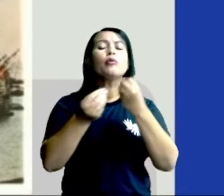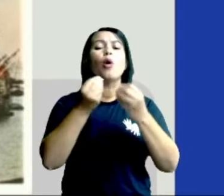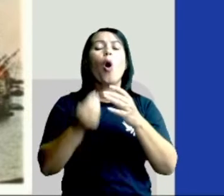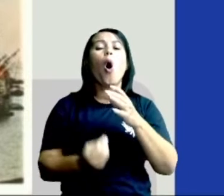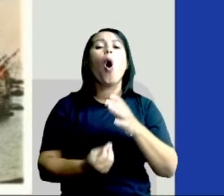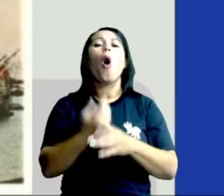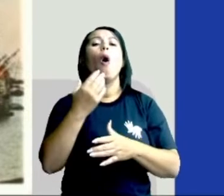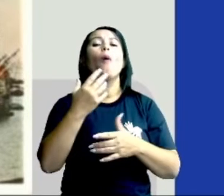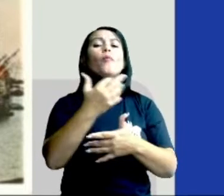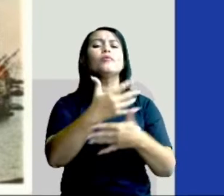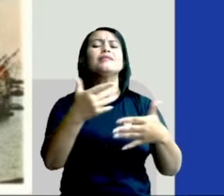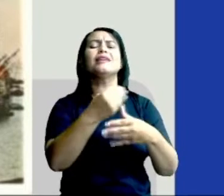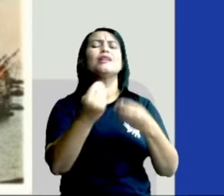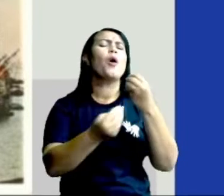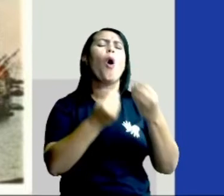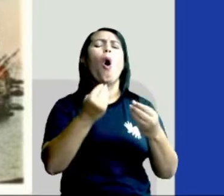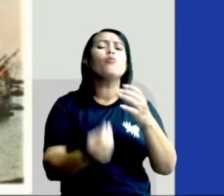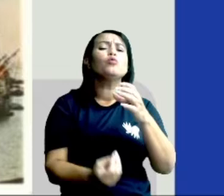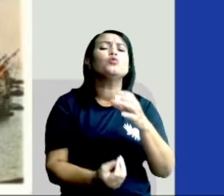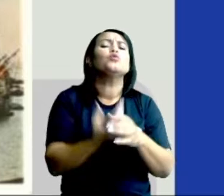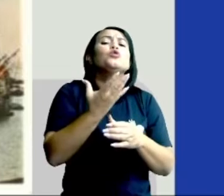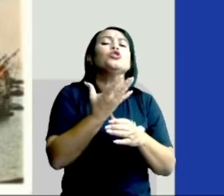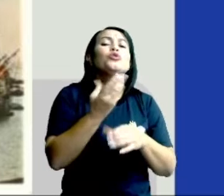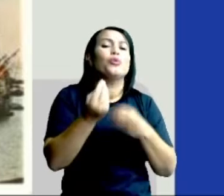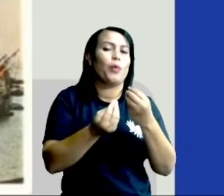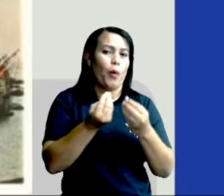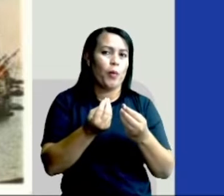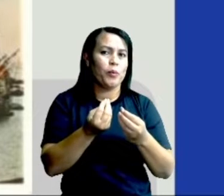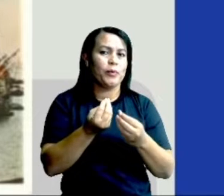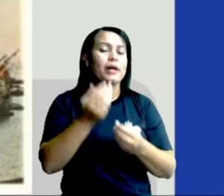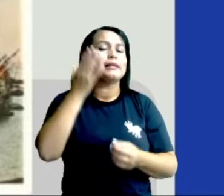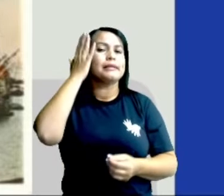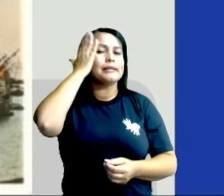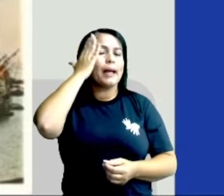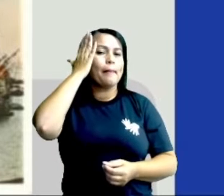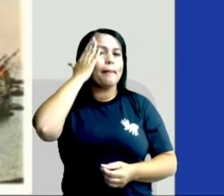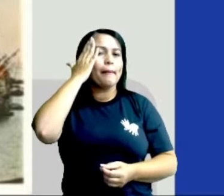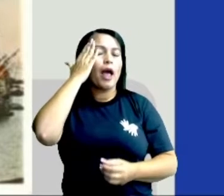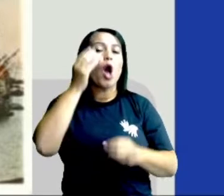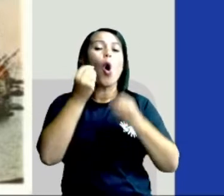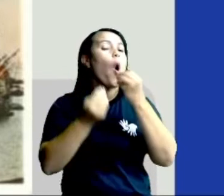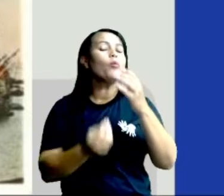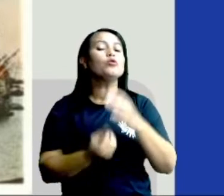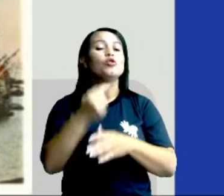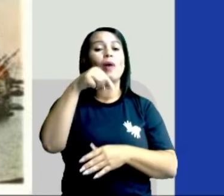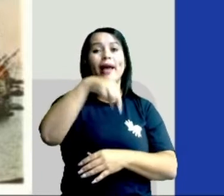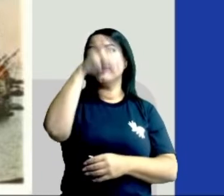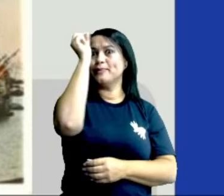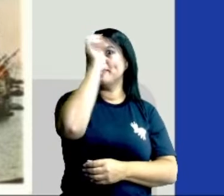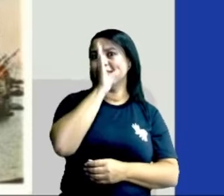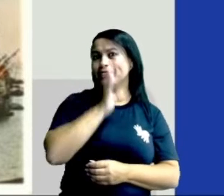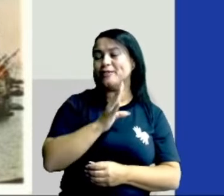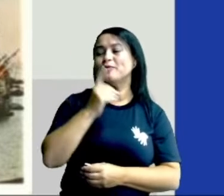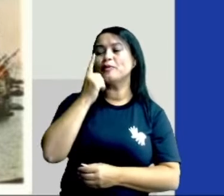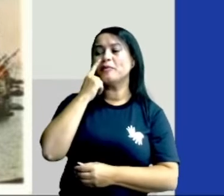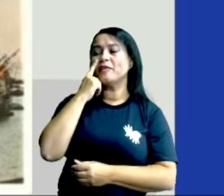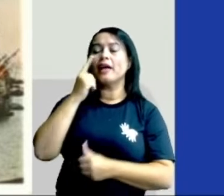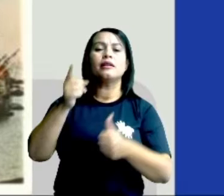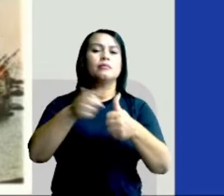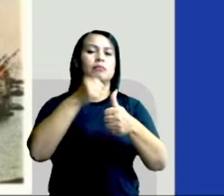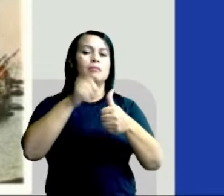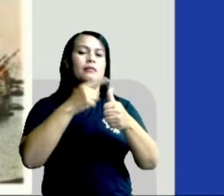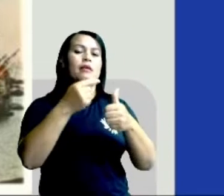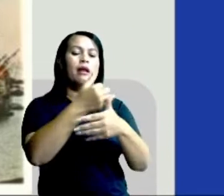da cidade. Como é que a cidade surgiu? Né? Primeiro, a gente vai saber como ela surgiu aqui no Brasil. As